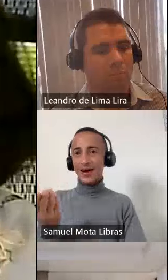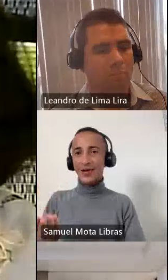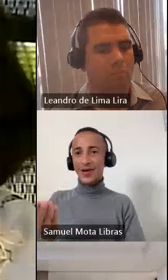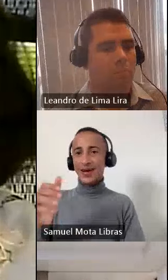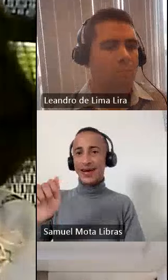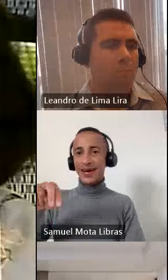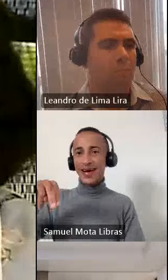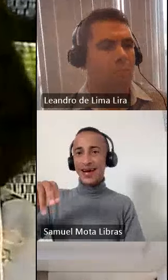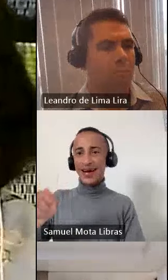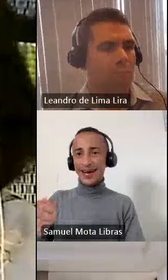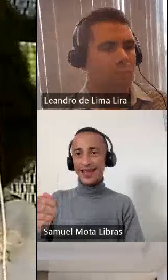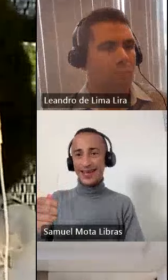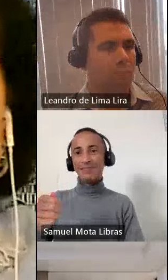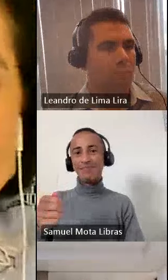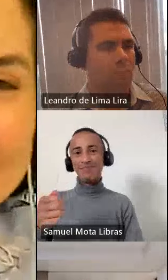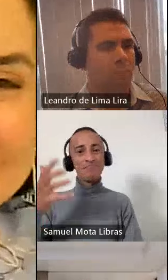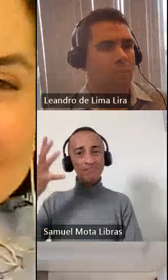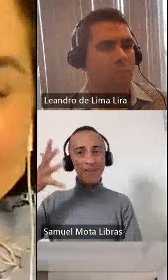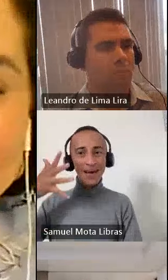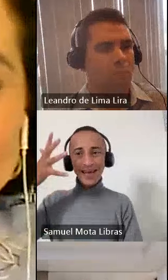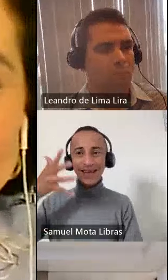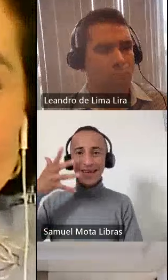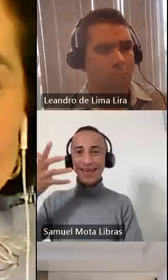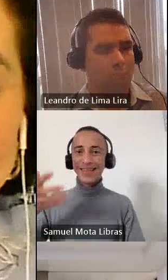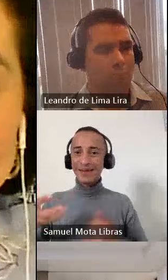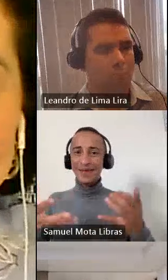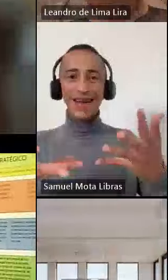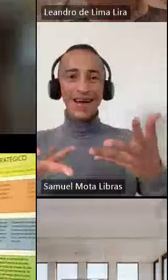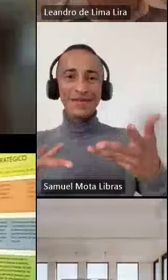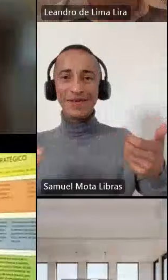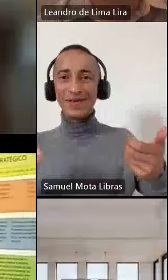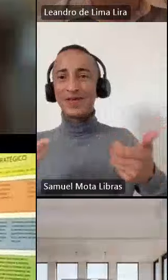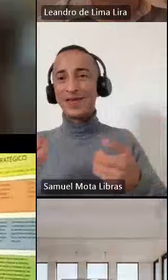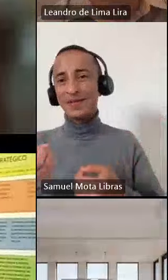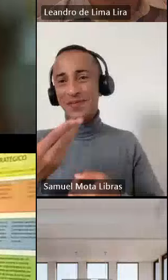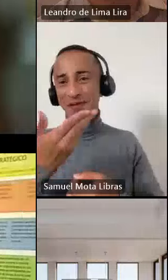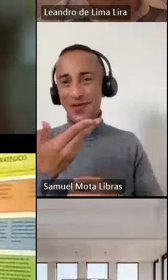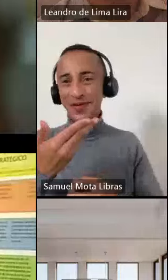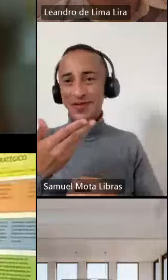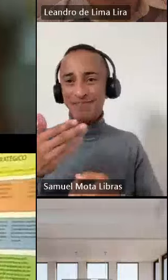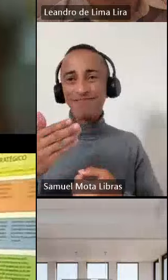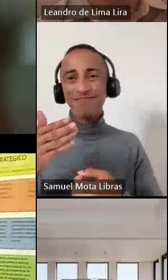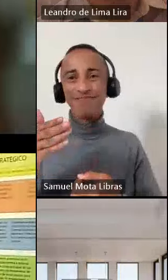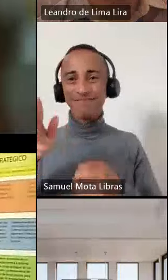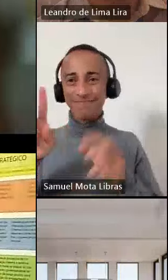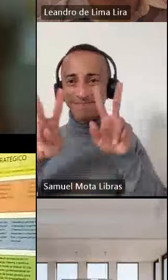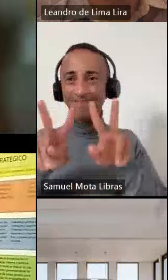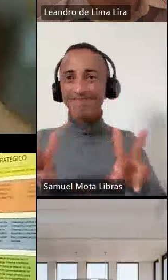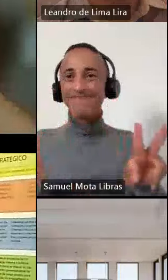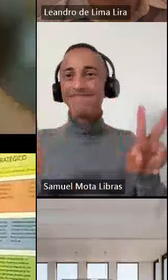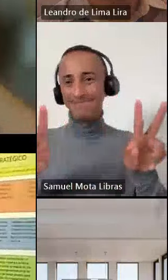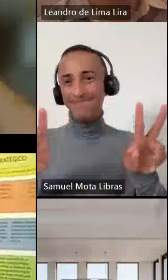palestra excelente viu foi muito bom te ouvir Obrigada Pat pela indicação